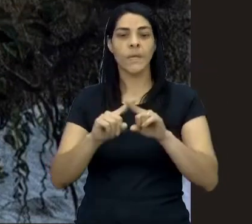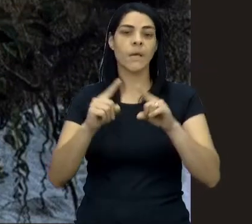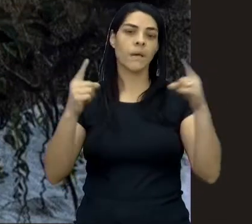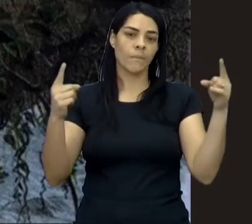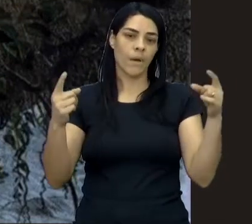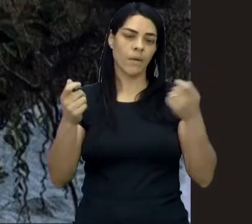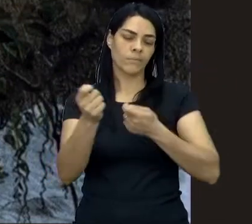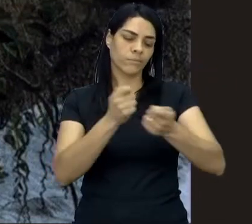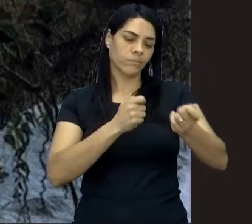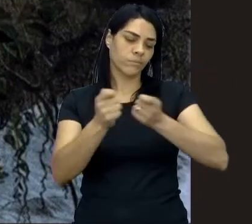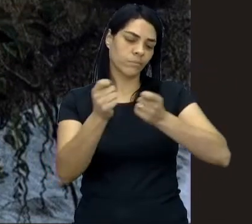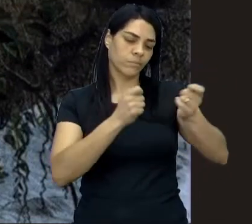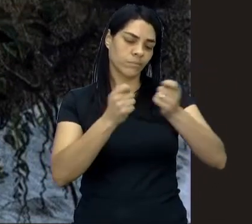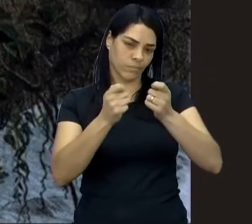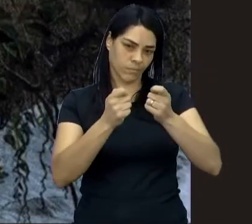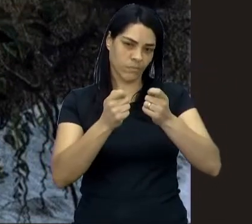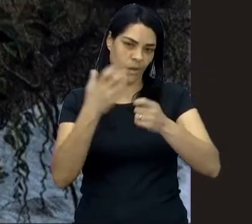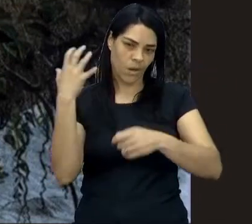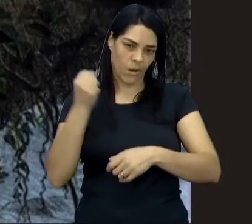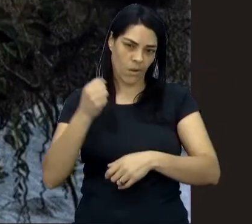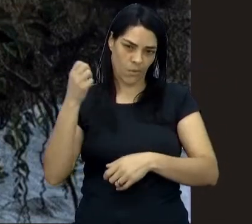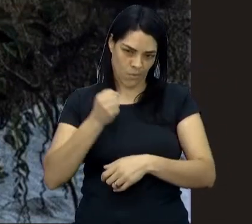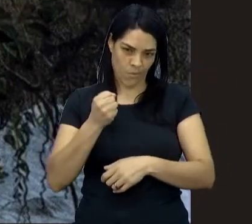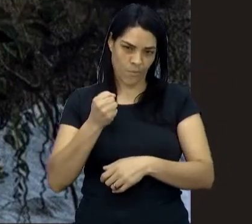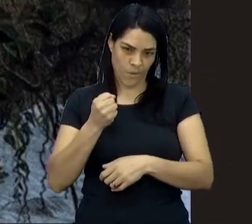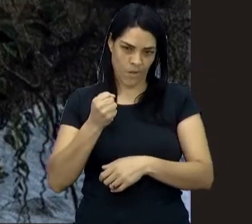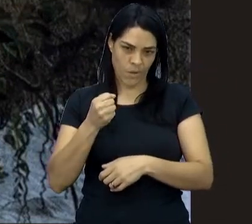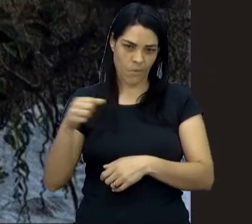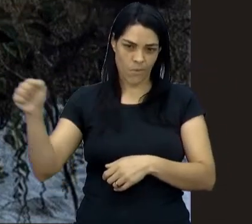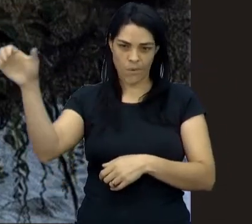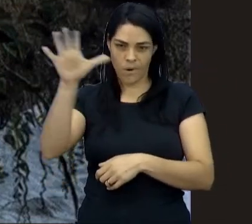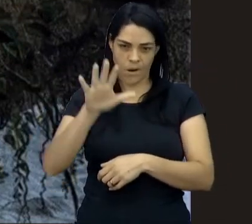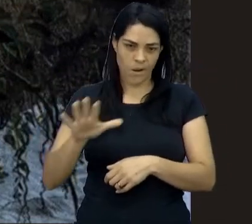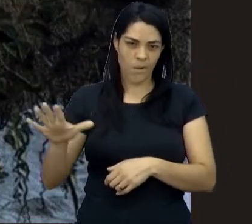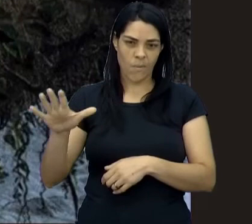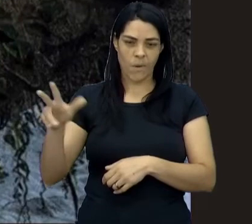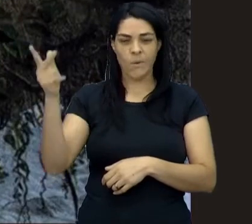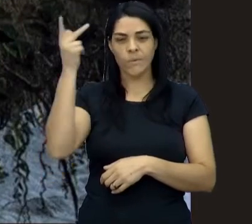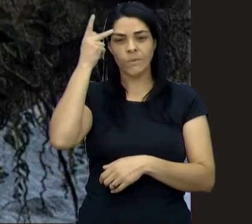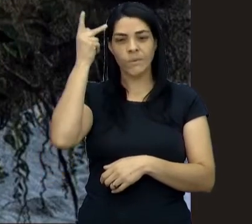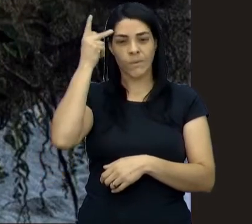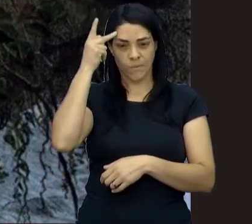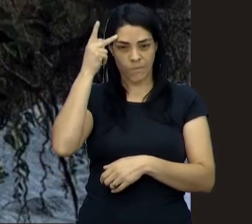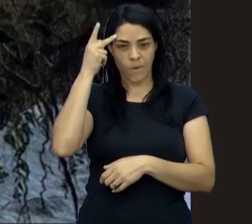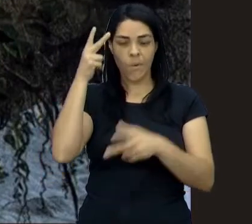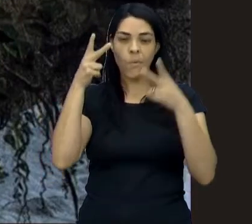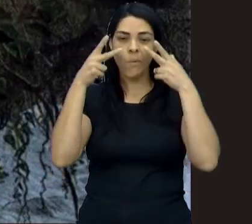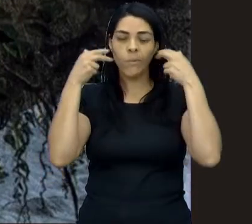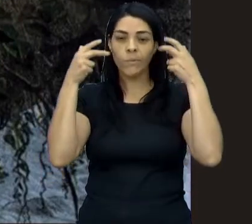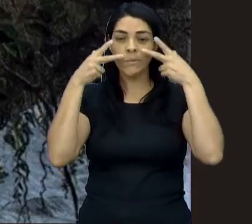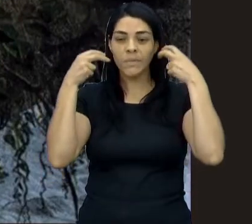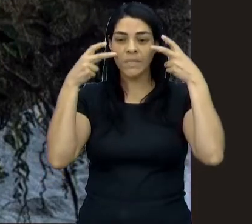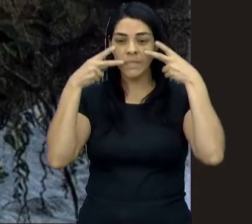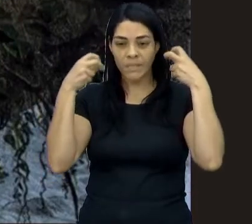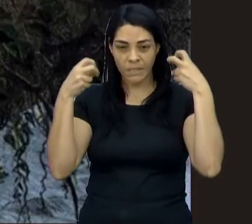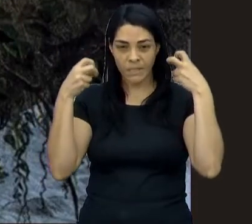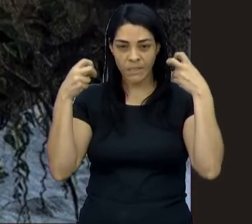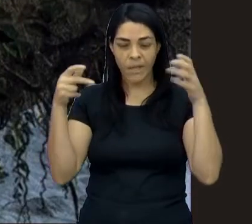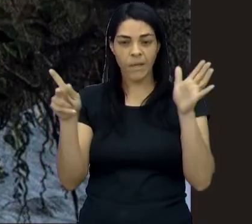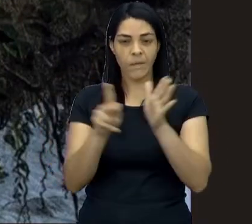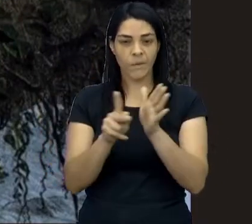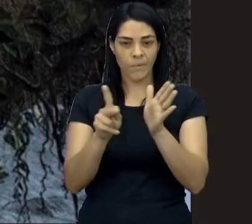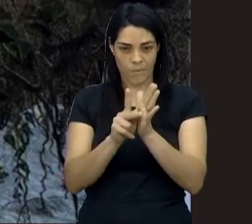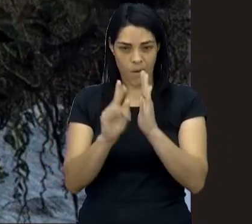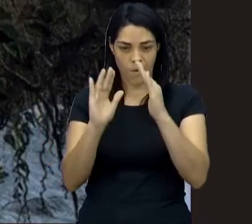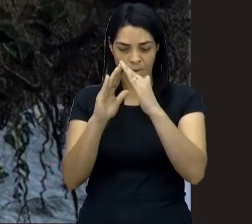dominadas aí pelo branco europeu nesse caso aí de São Paulo Mais especificamente os indígenas né que o próprio